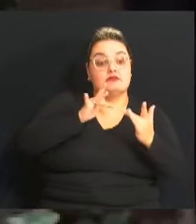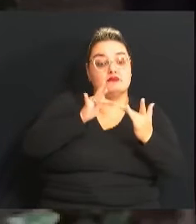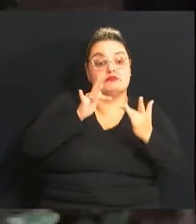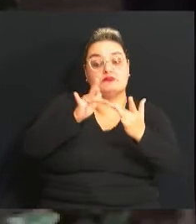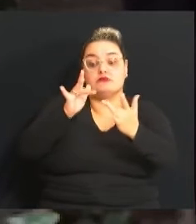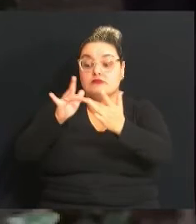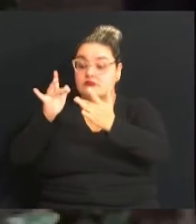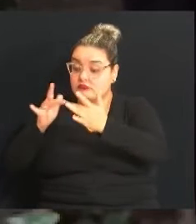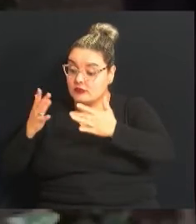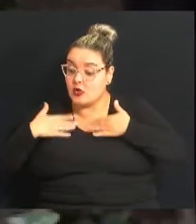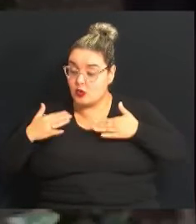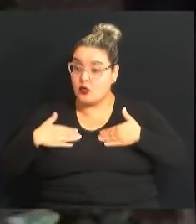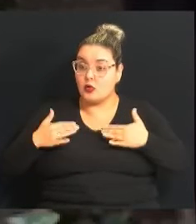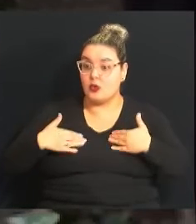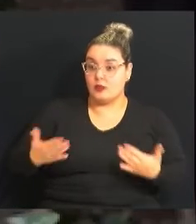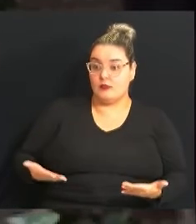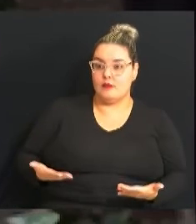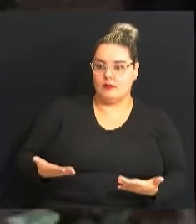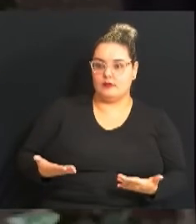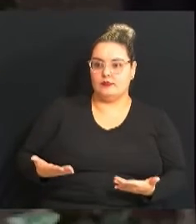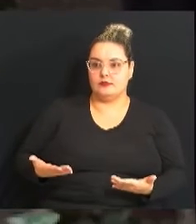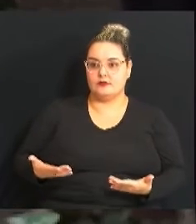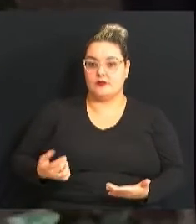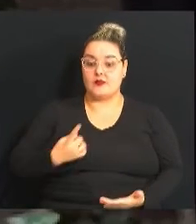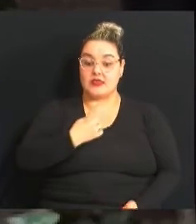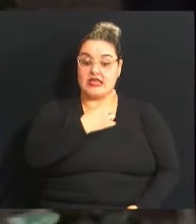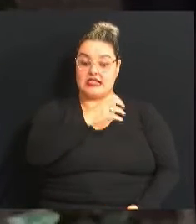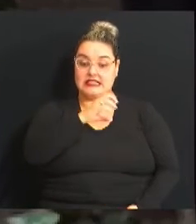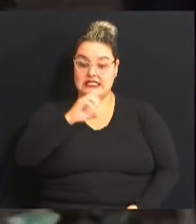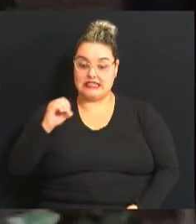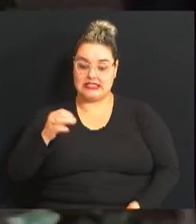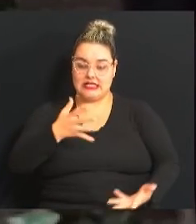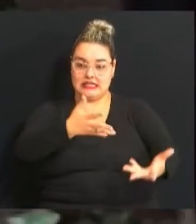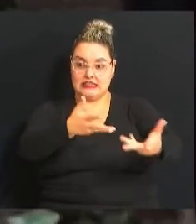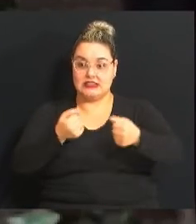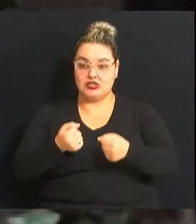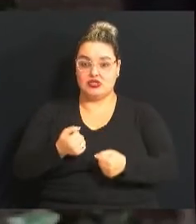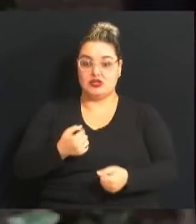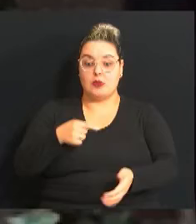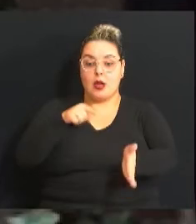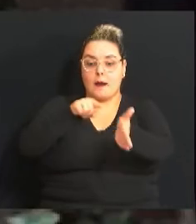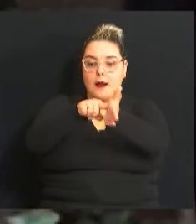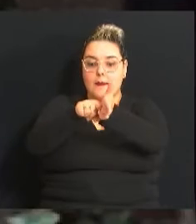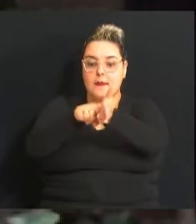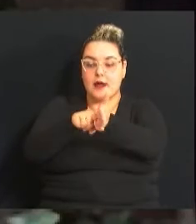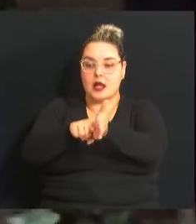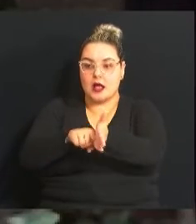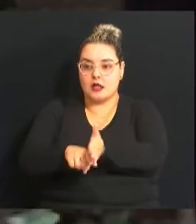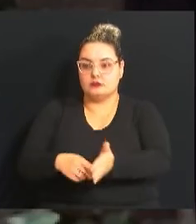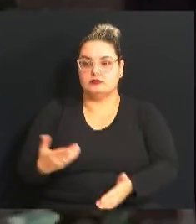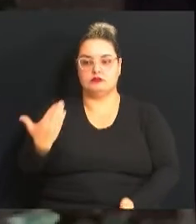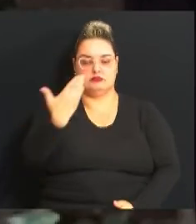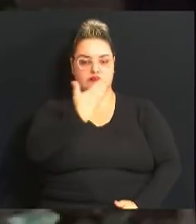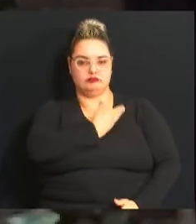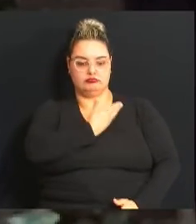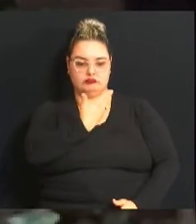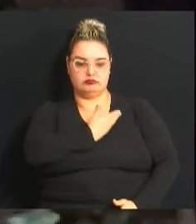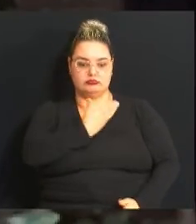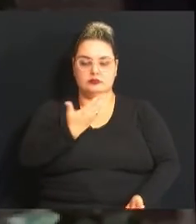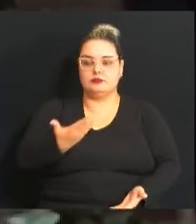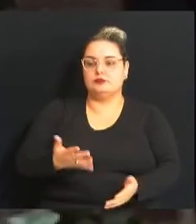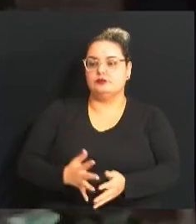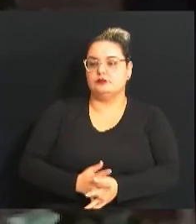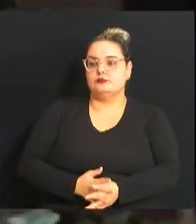corpo através de 100 convites, de 100 pequenas perguntas. Os amigos